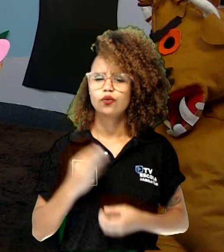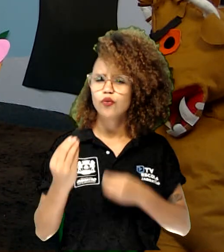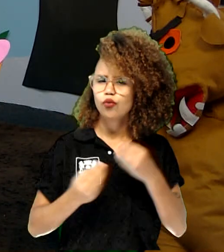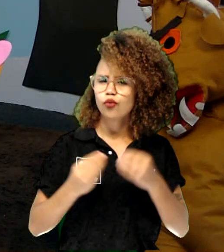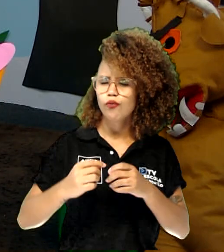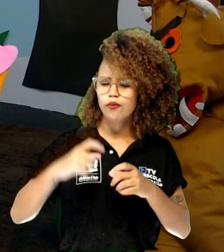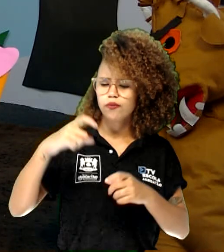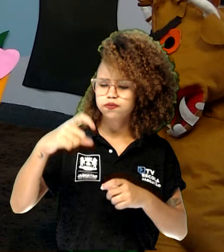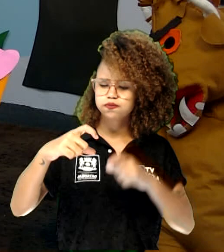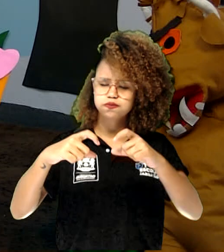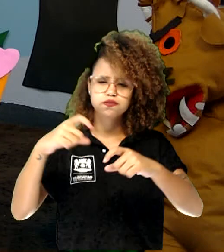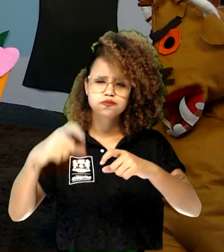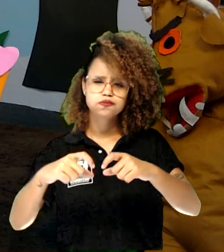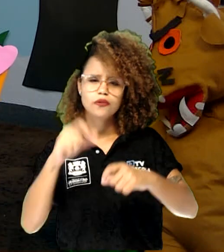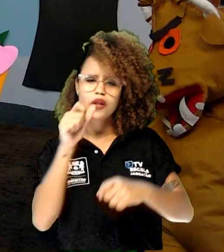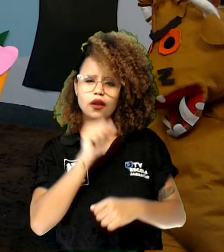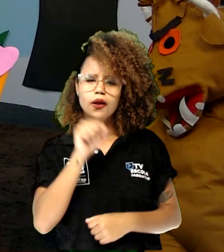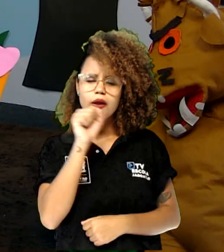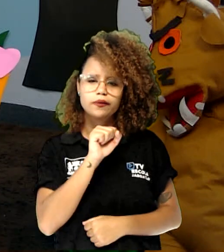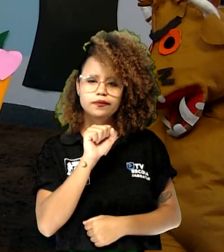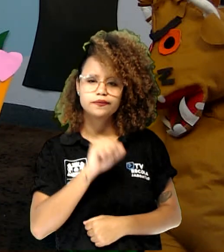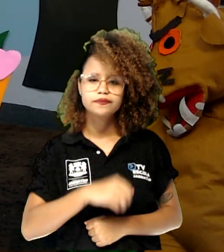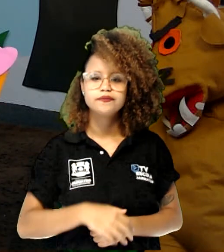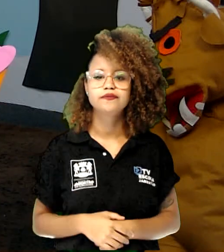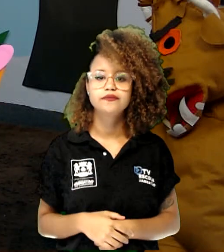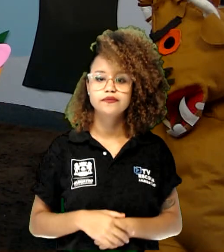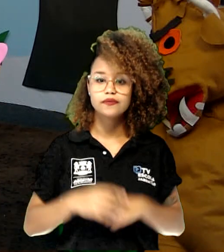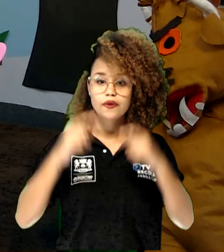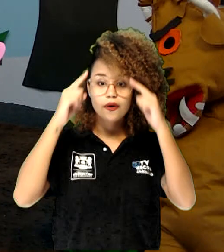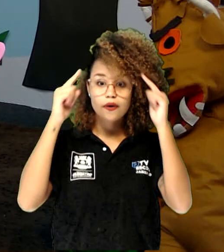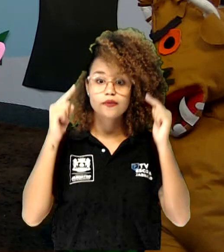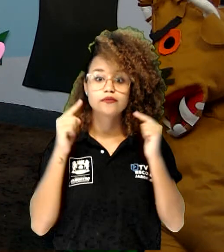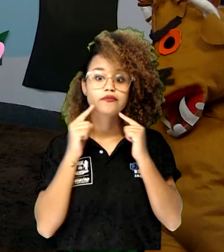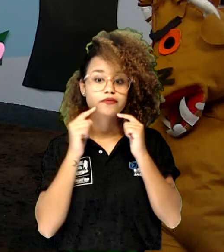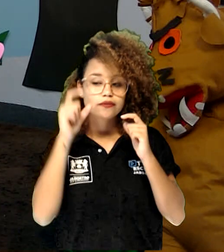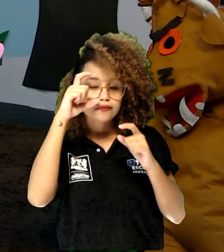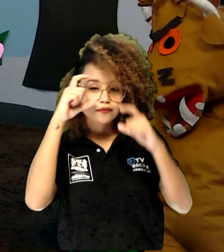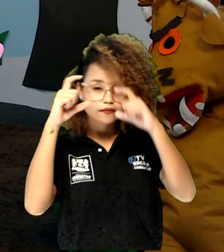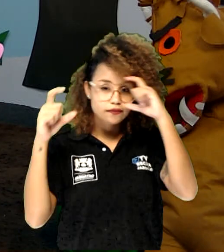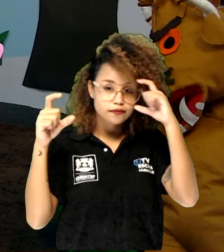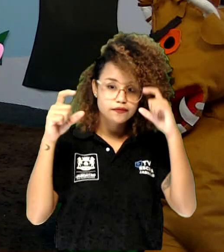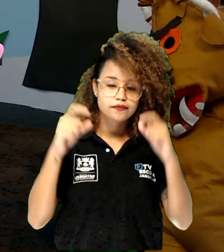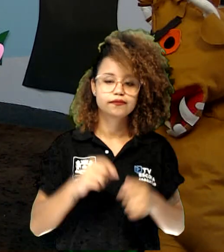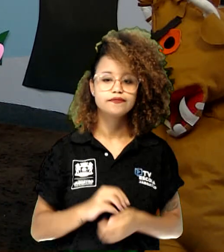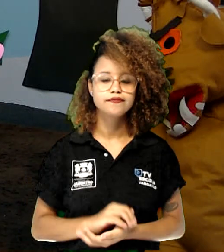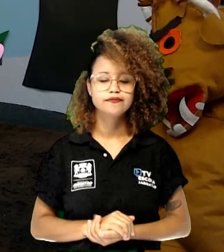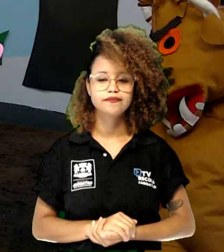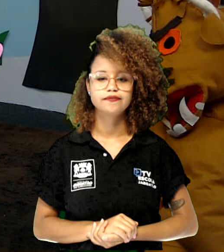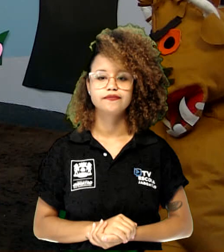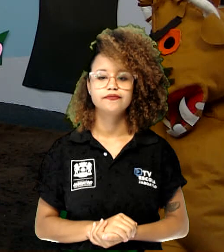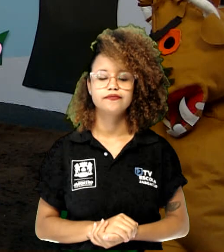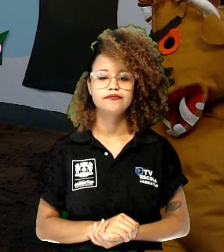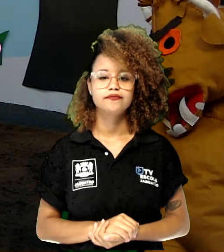sorvete? Muito bem! A cabeça de uma coruja. Vamos fazer assim, ó.